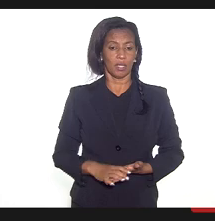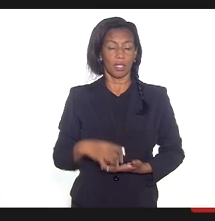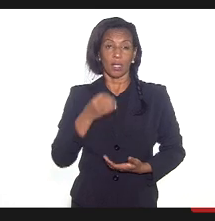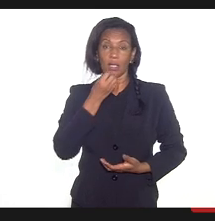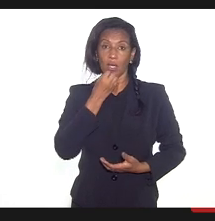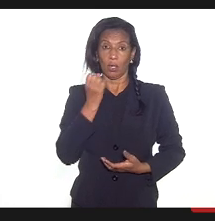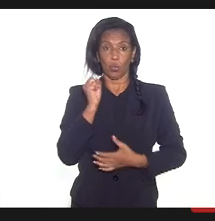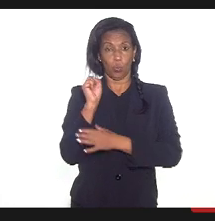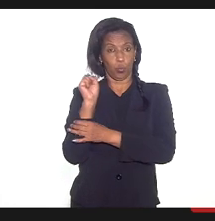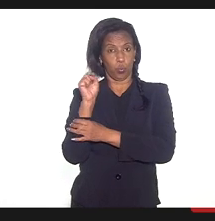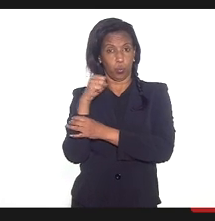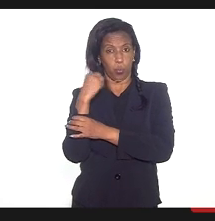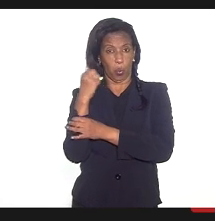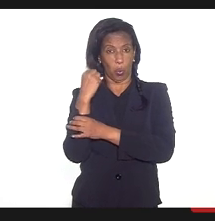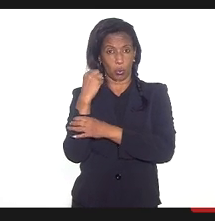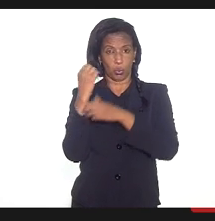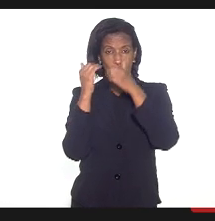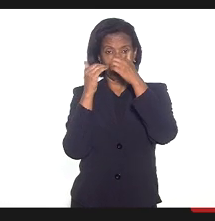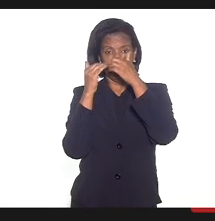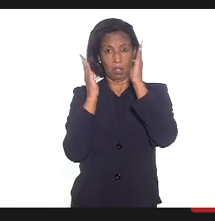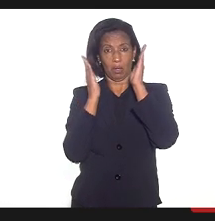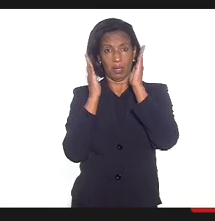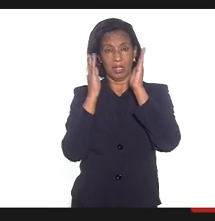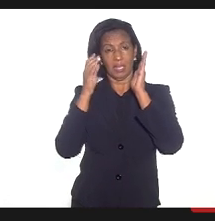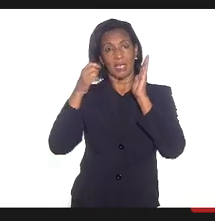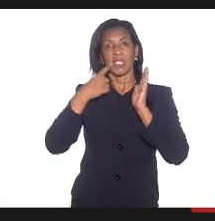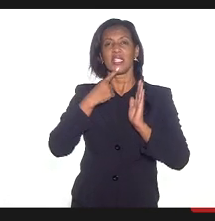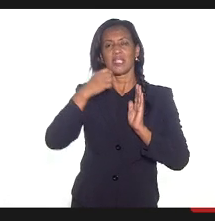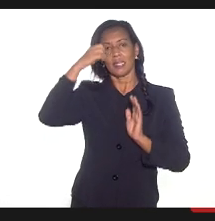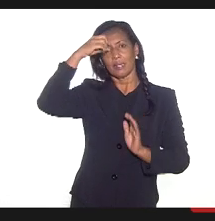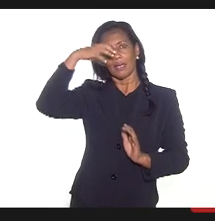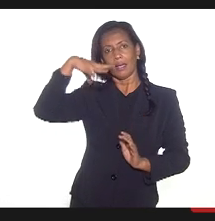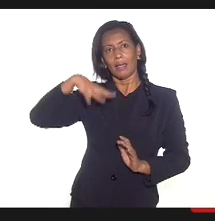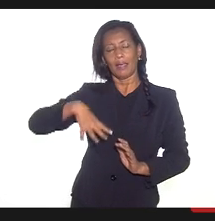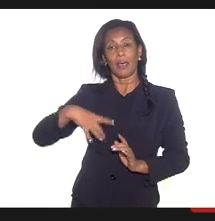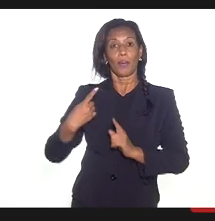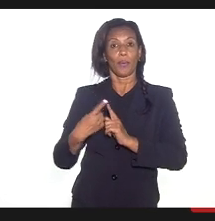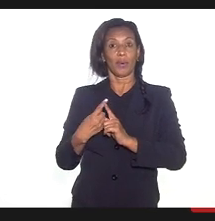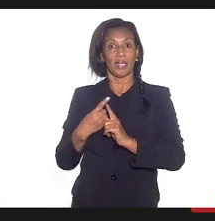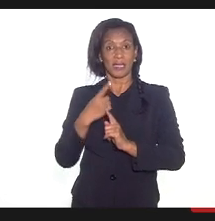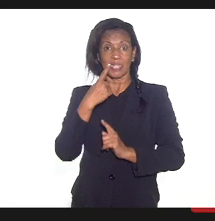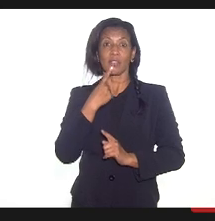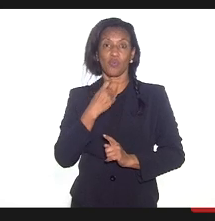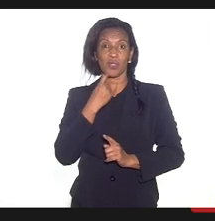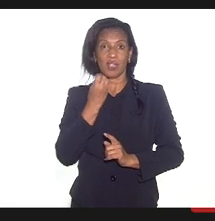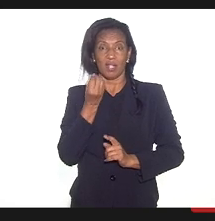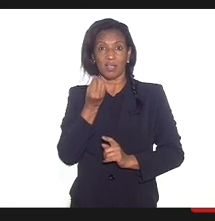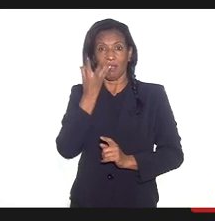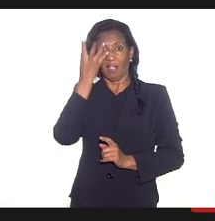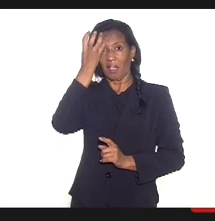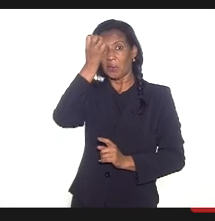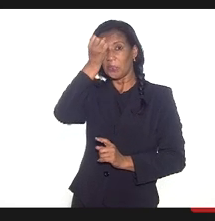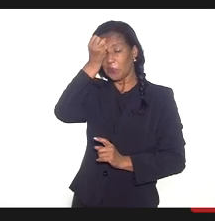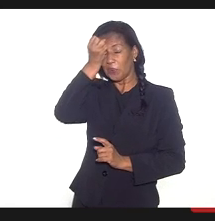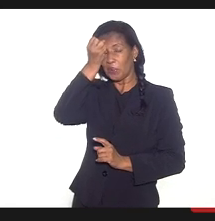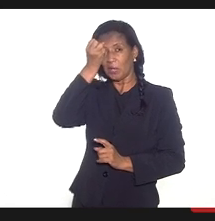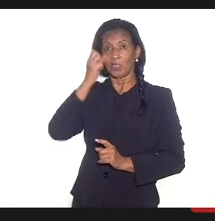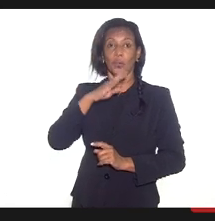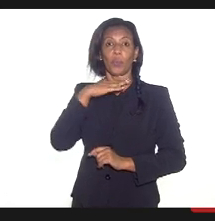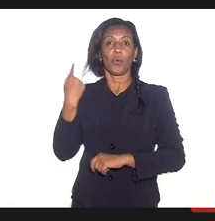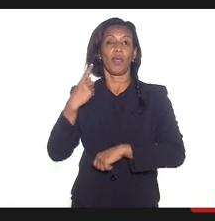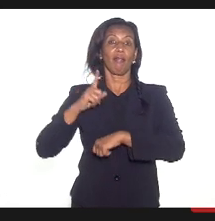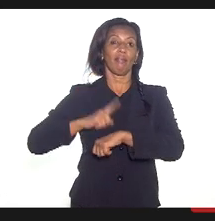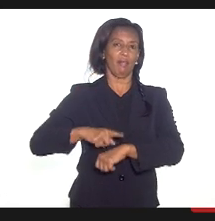osso abriu o rosto e o sangue saiu. Porque o sangue tivesse entrado, teria sido uma morte instantânea, que o